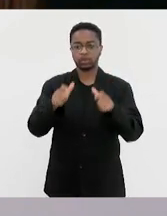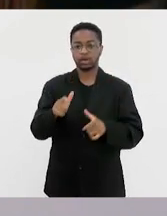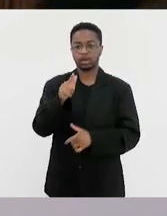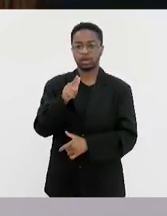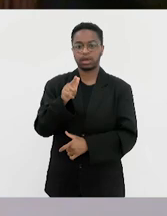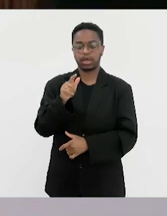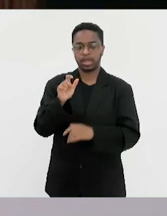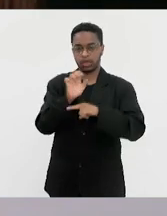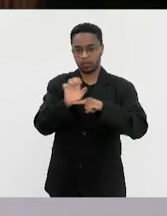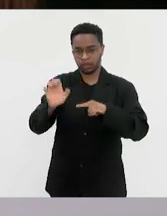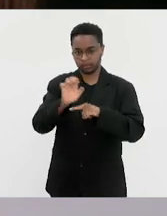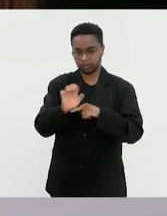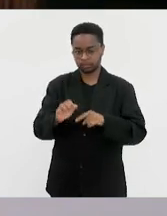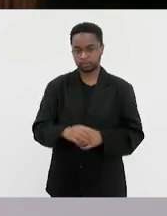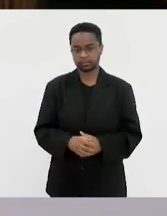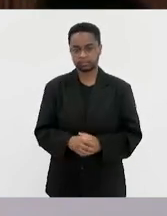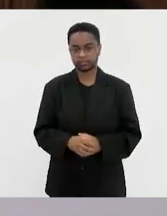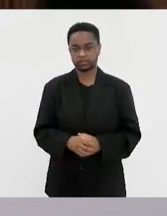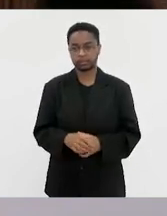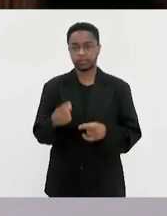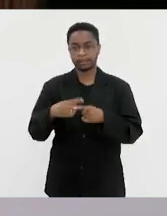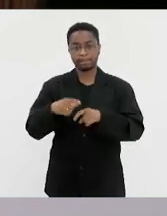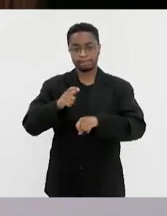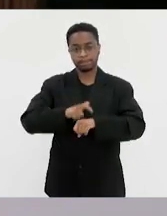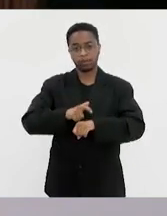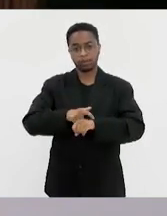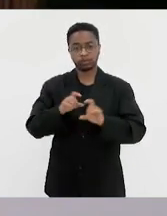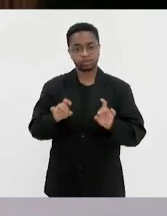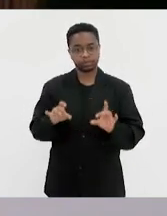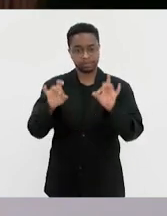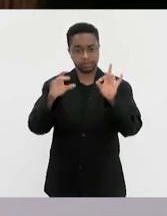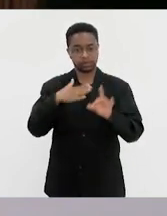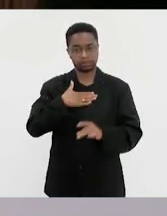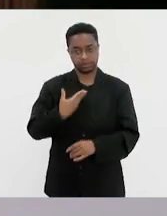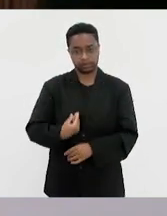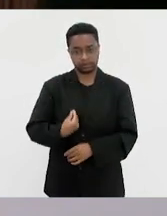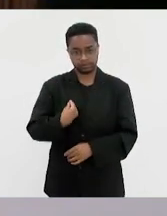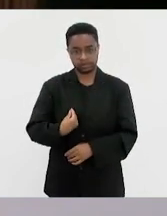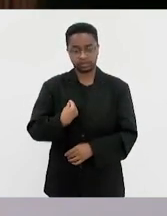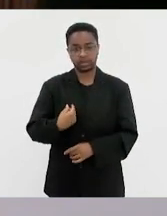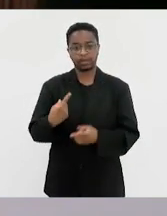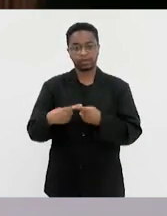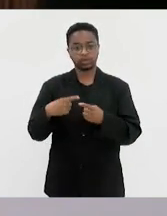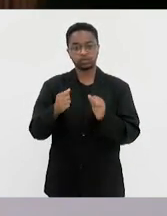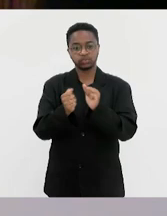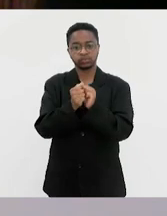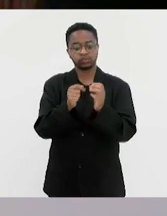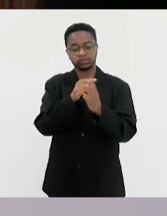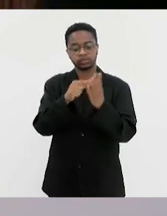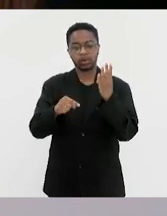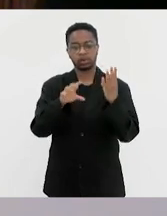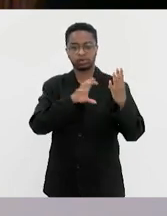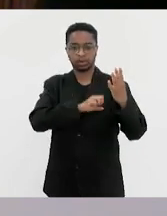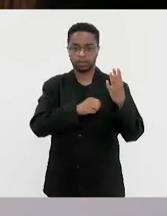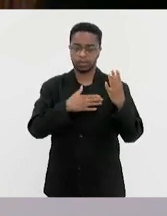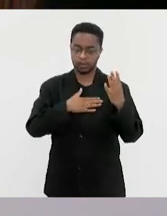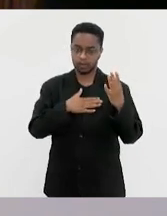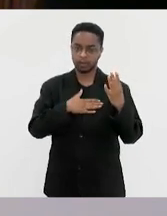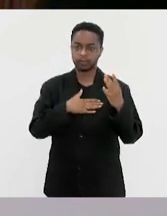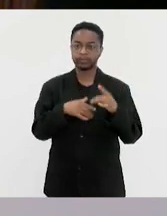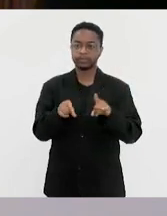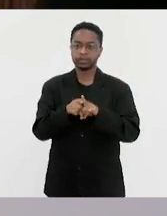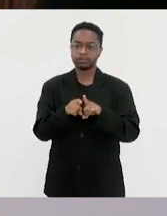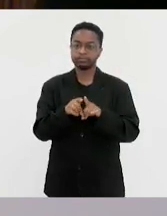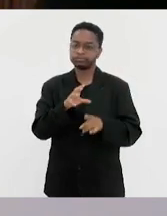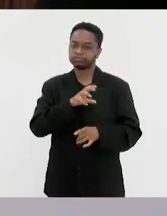Equador. Foi um dos momentos mais especiais da minha vida, com meus 4 grandes amores, né, com uma paixão